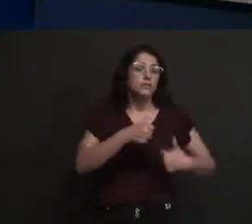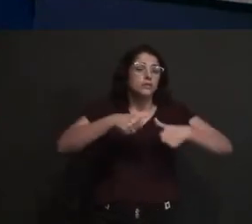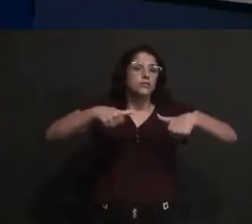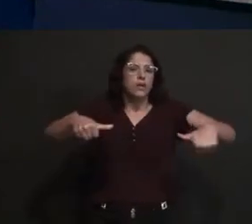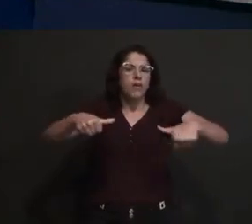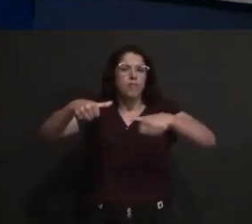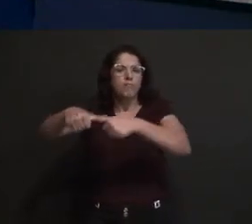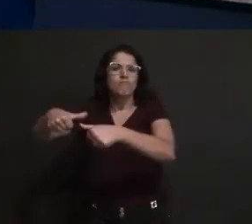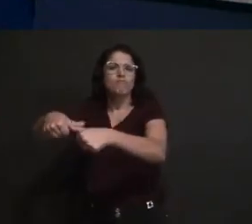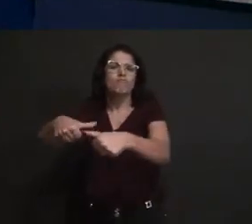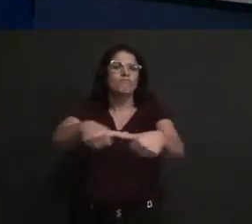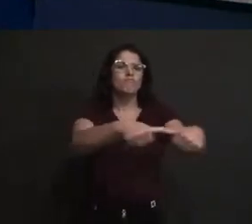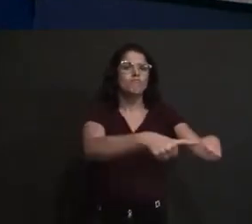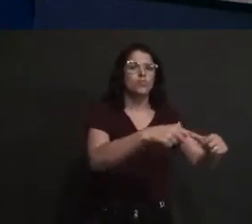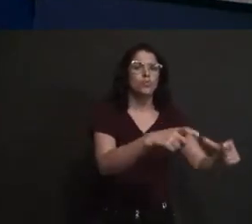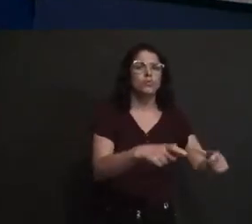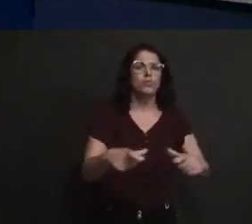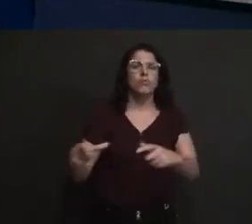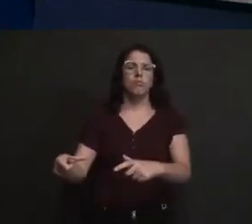nós.